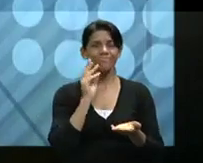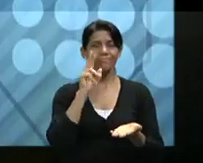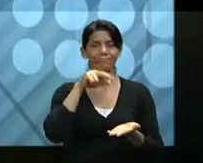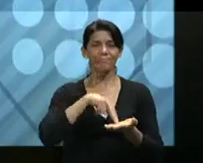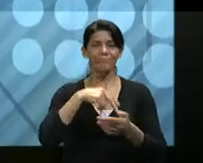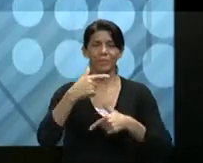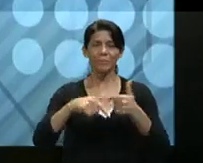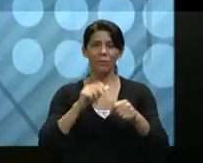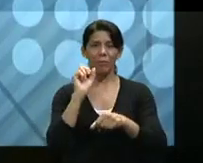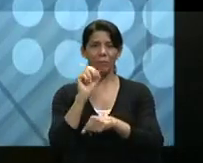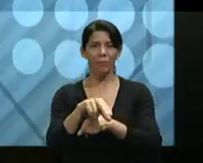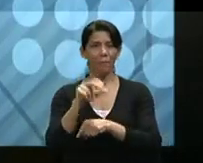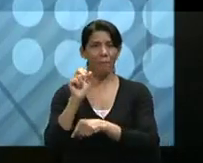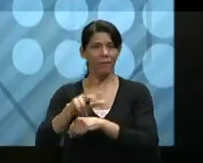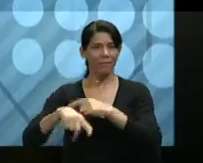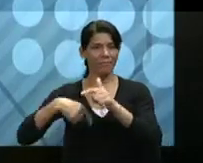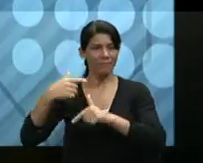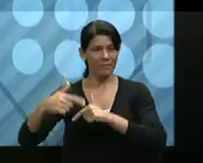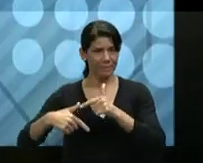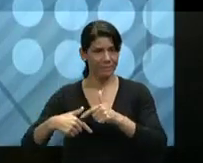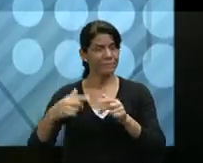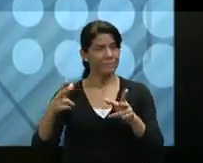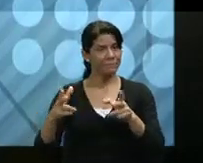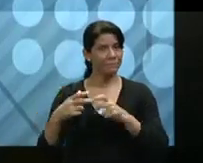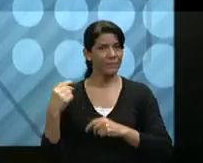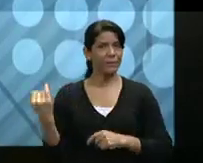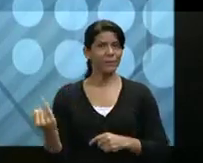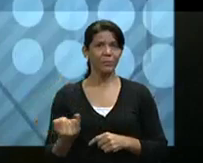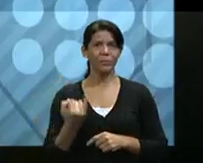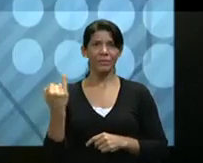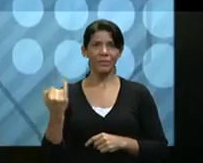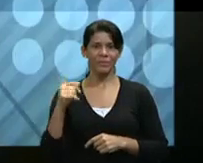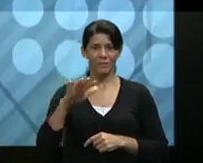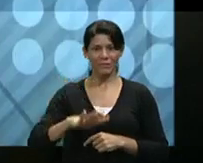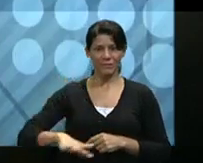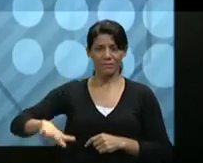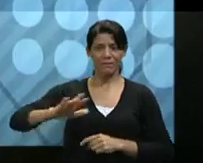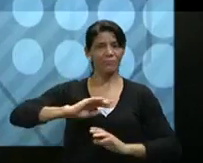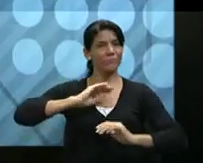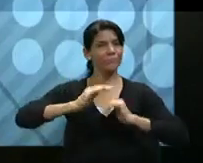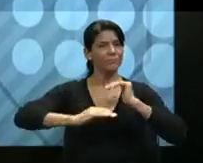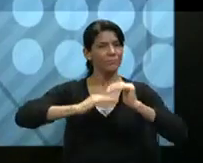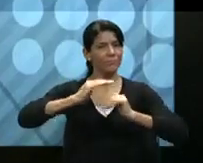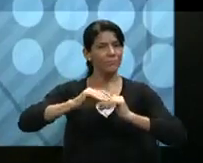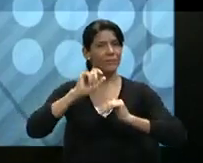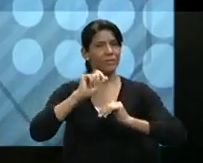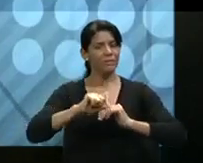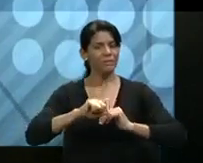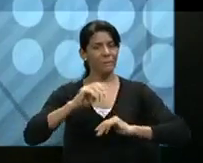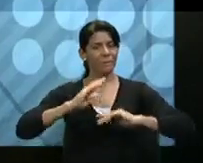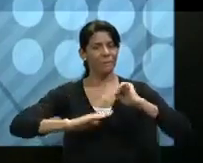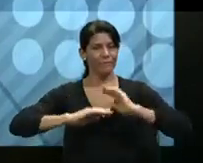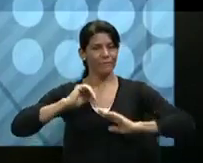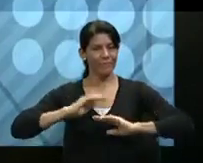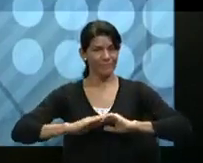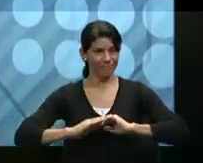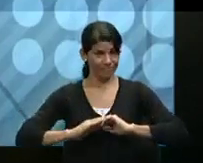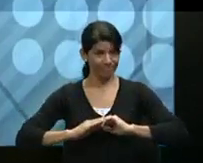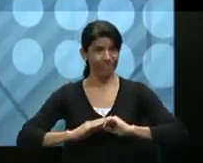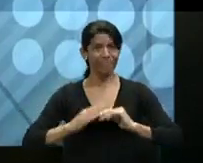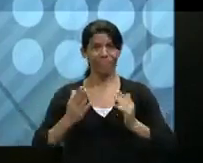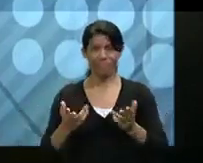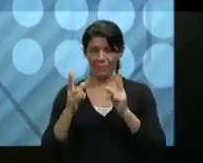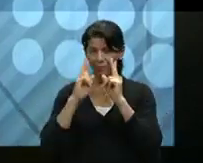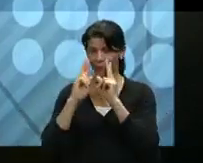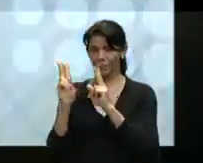atuação. Com isso, nós observamos a importância dessa área no desenvolvimento da profissão, né? Então,